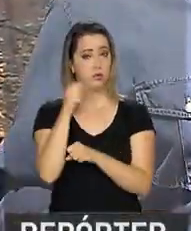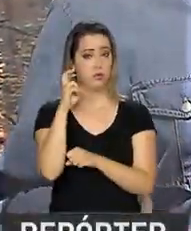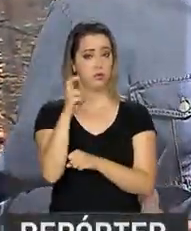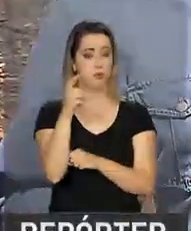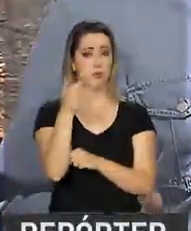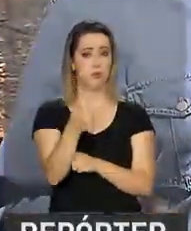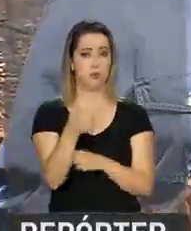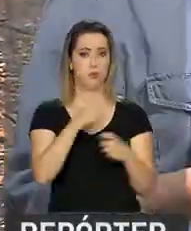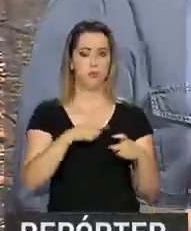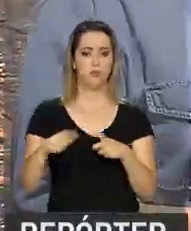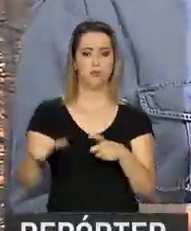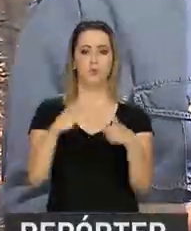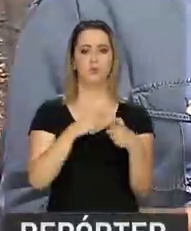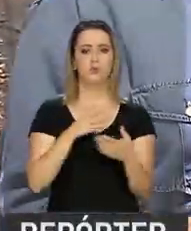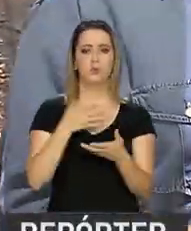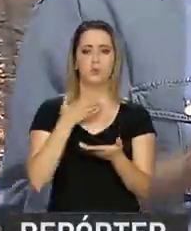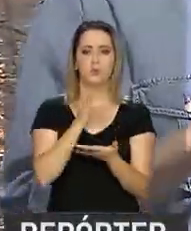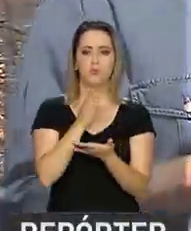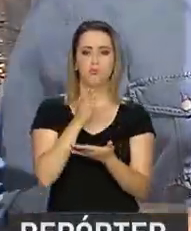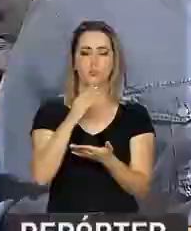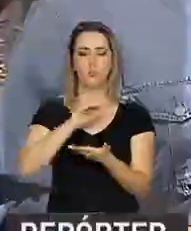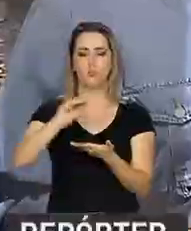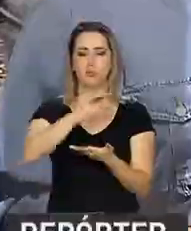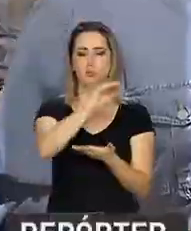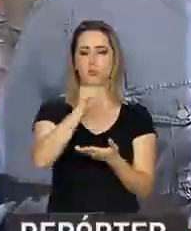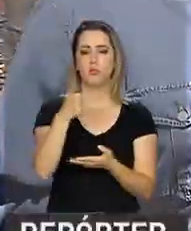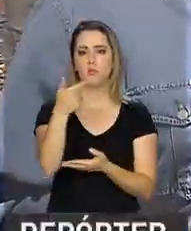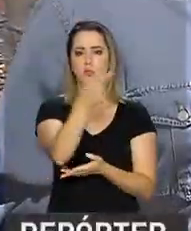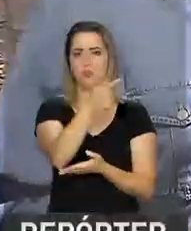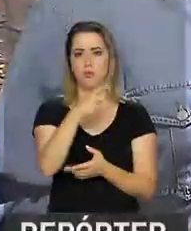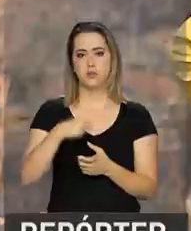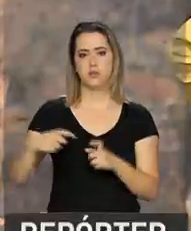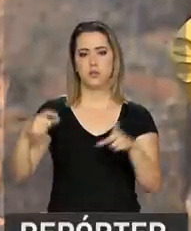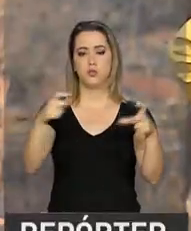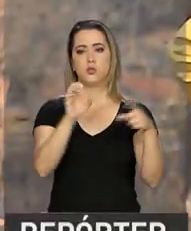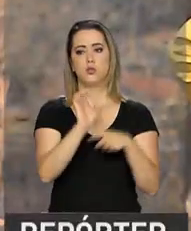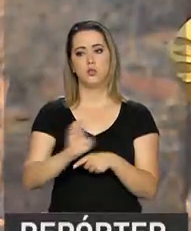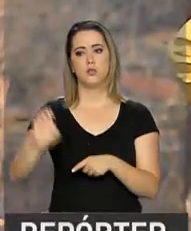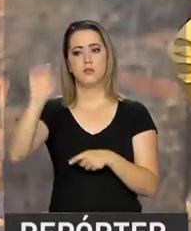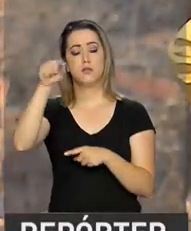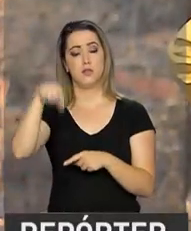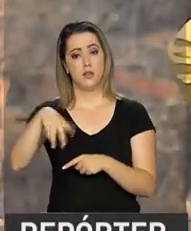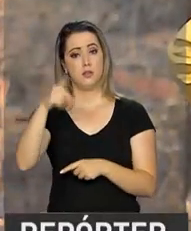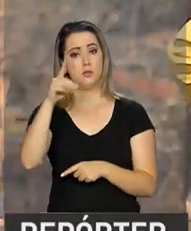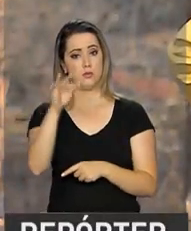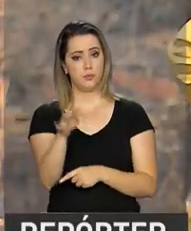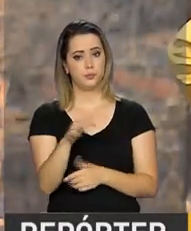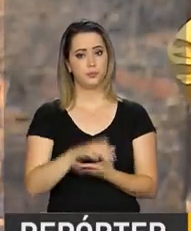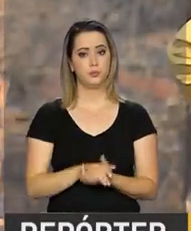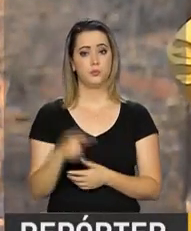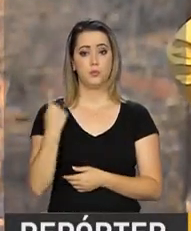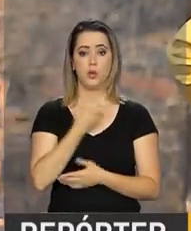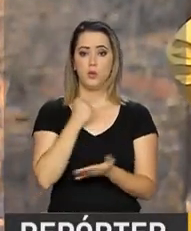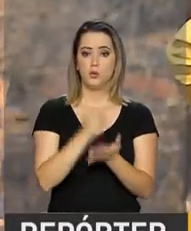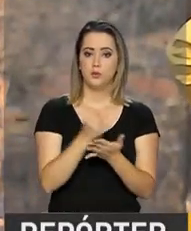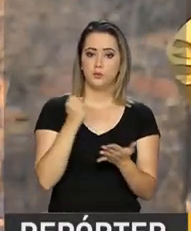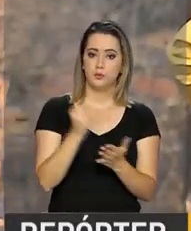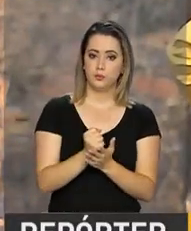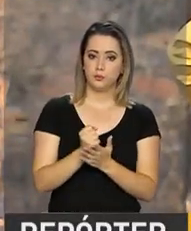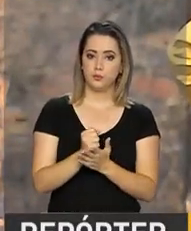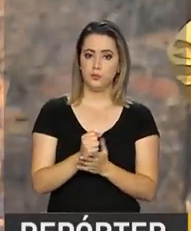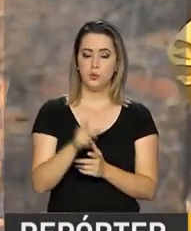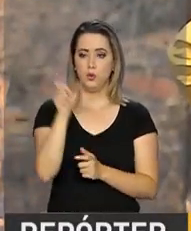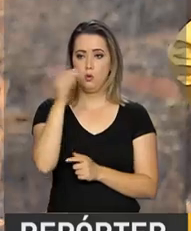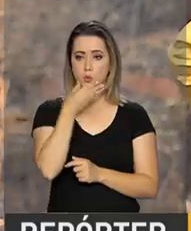distribuídas em 17 estados e aqui no distrito federal esse trabalho a gente nós contratamos abrigada